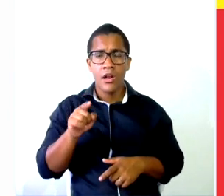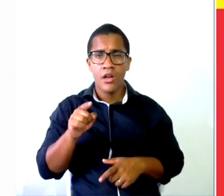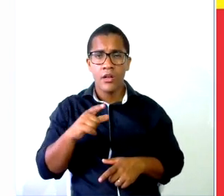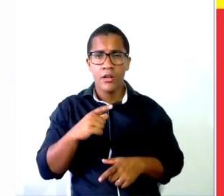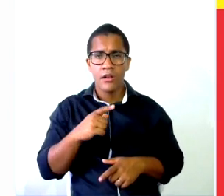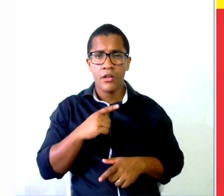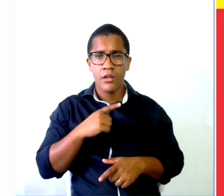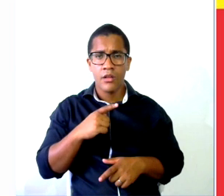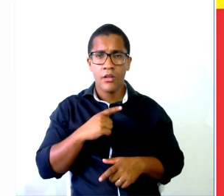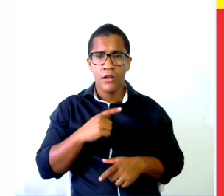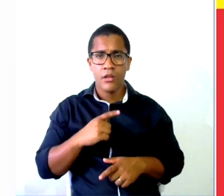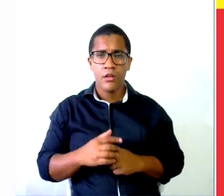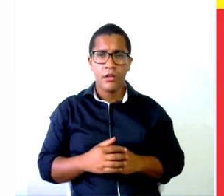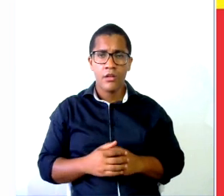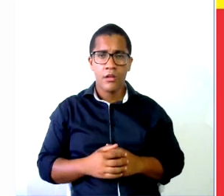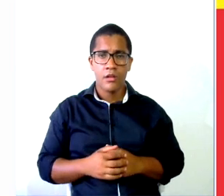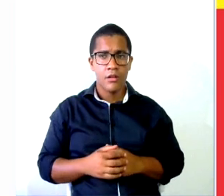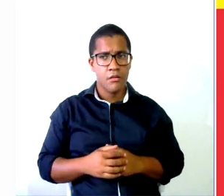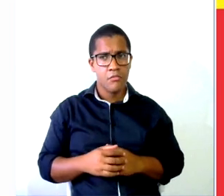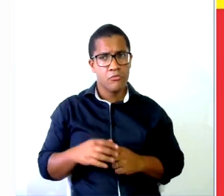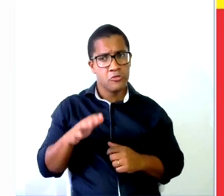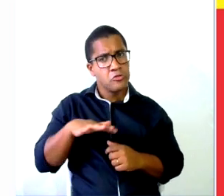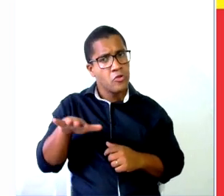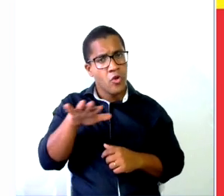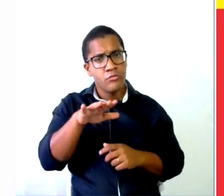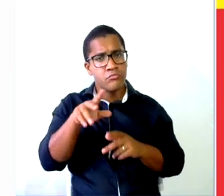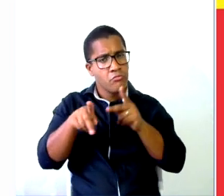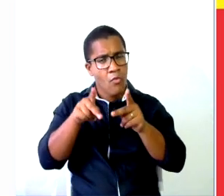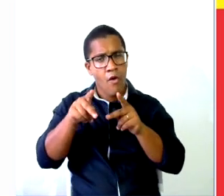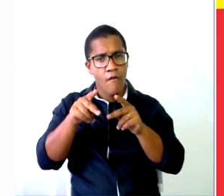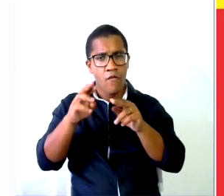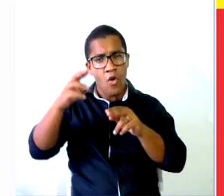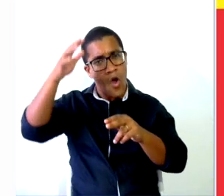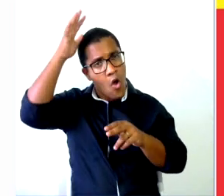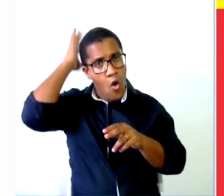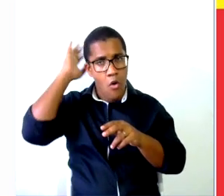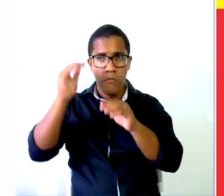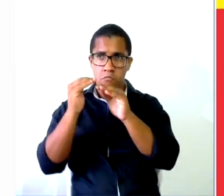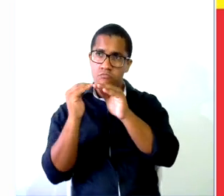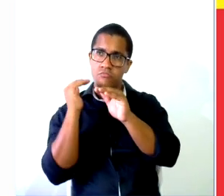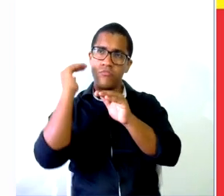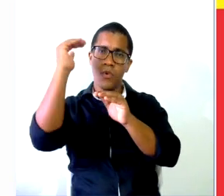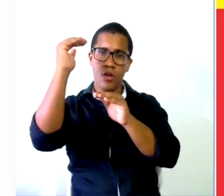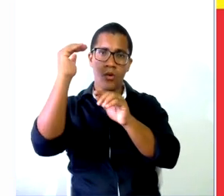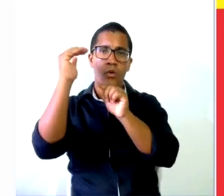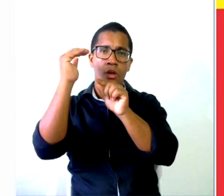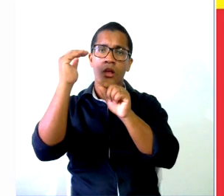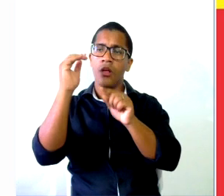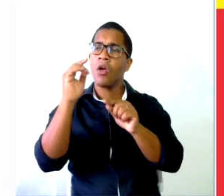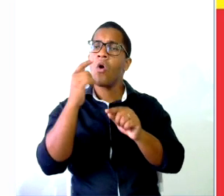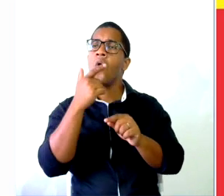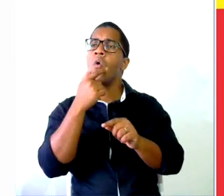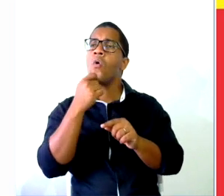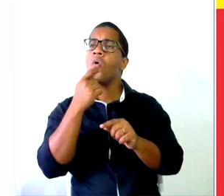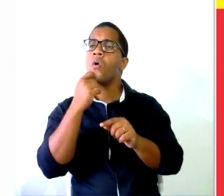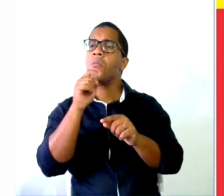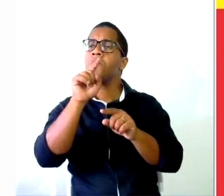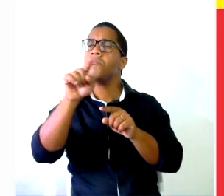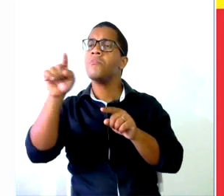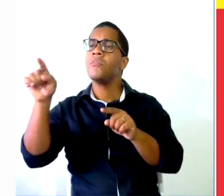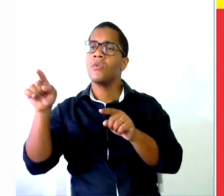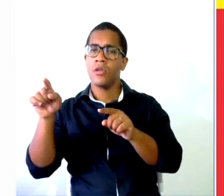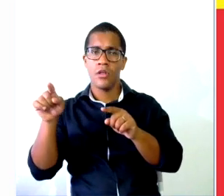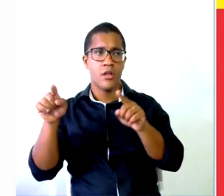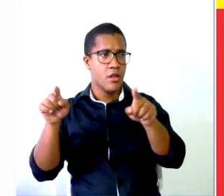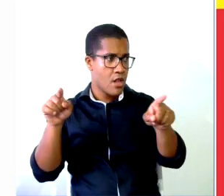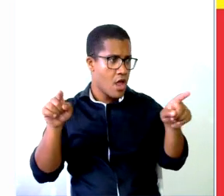comum entre as elites romanas que os homens se